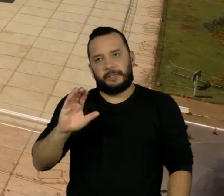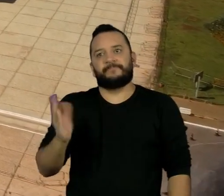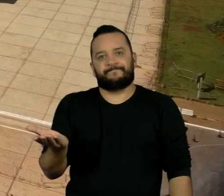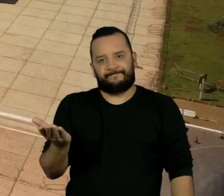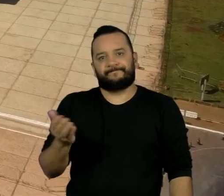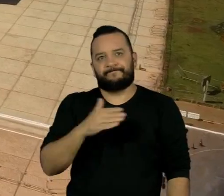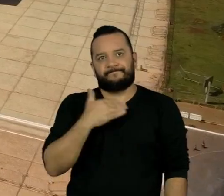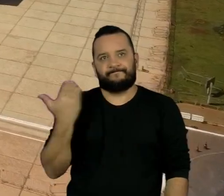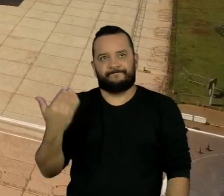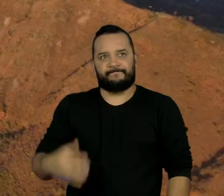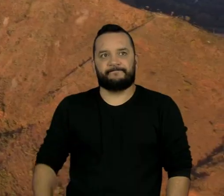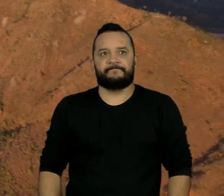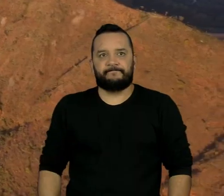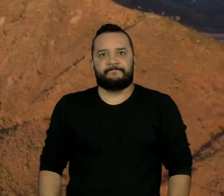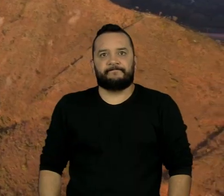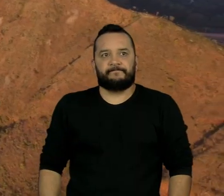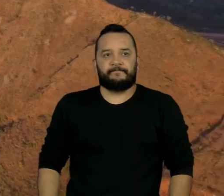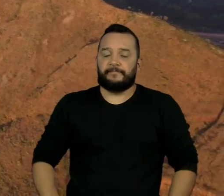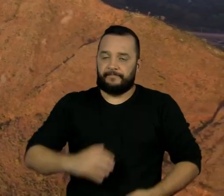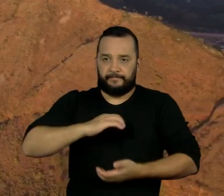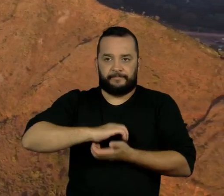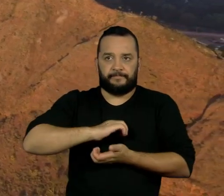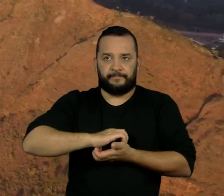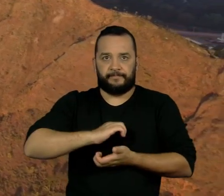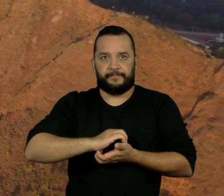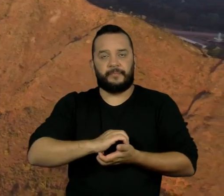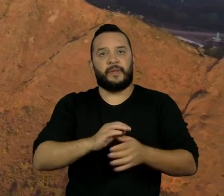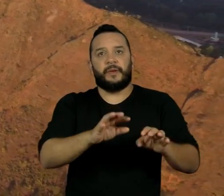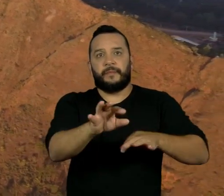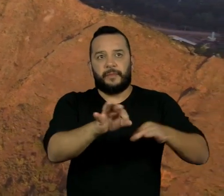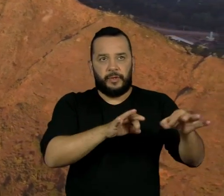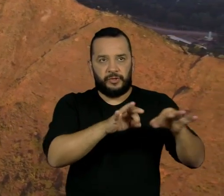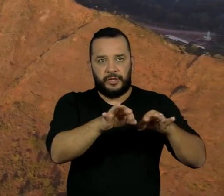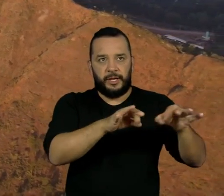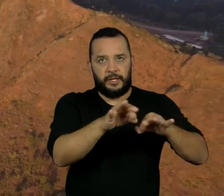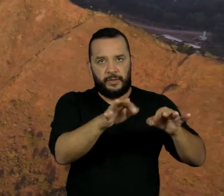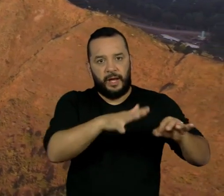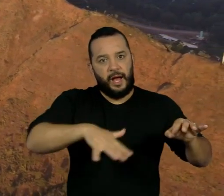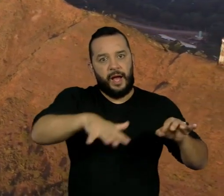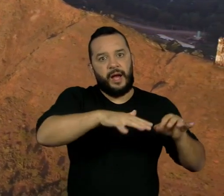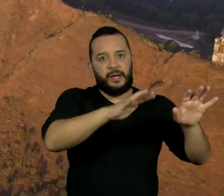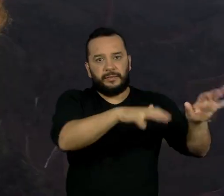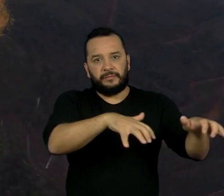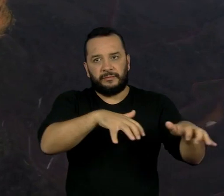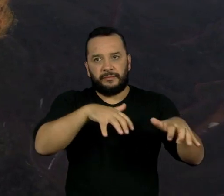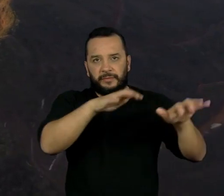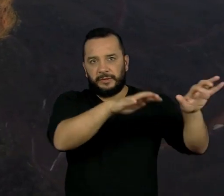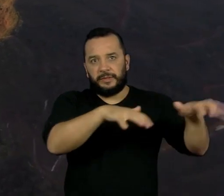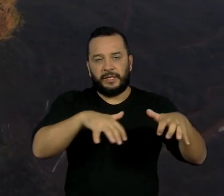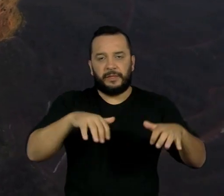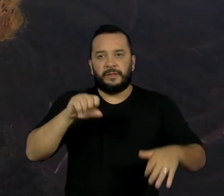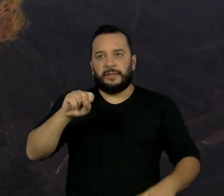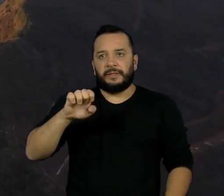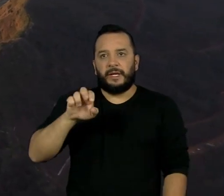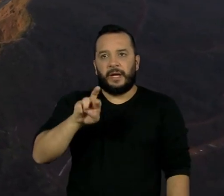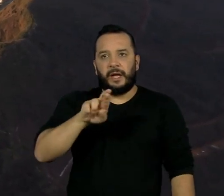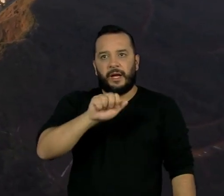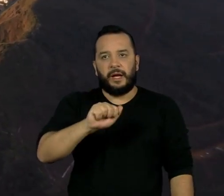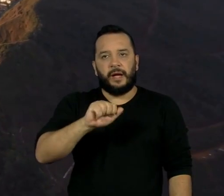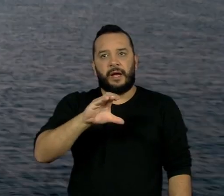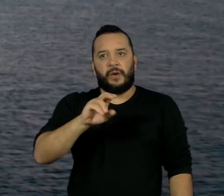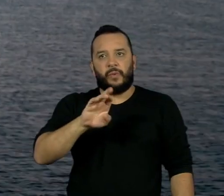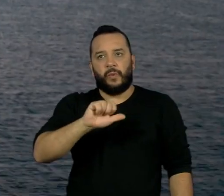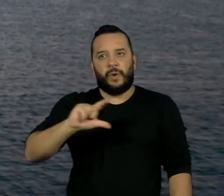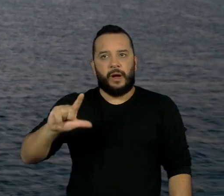O Supremo Tribunal Federal barra projeto para ampliar área de exploração de minério na Serra do Curral, em Minas